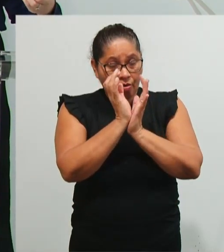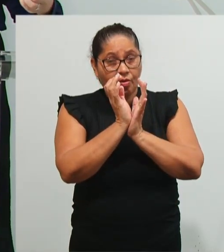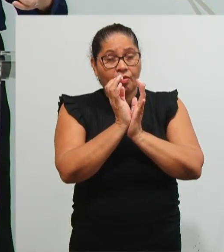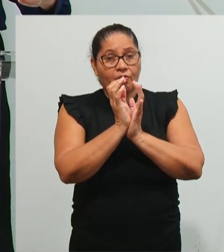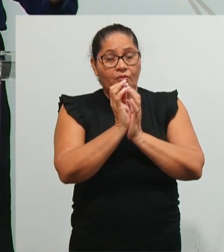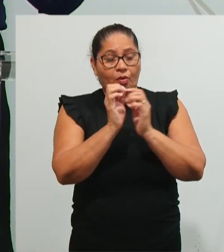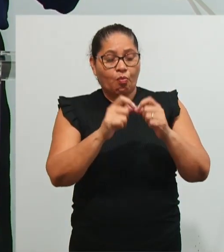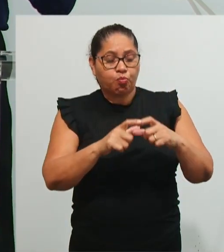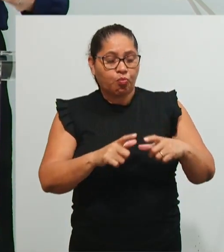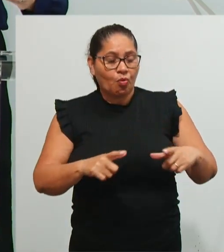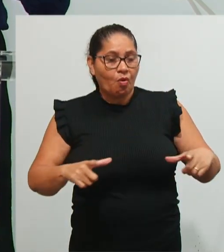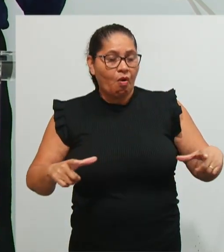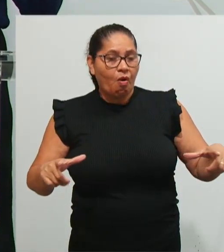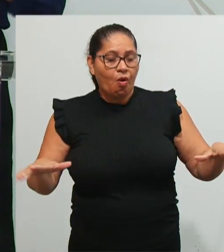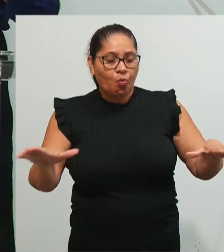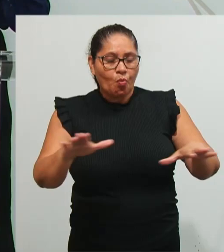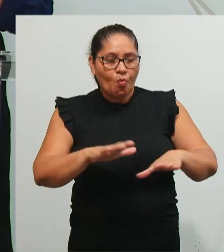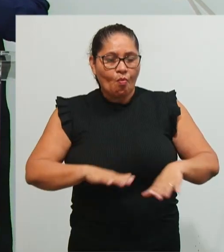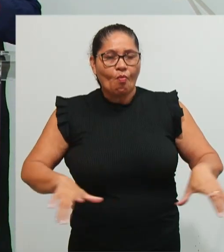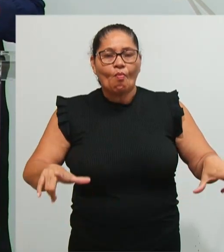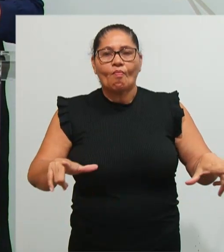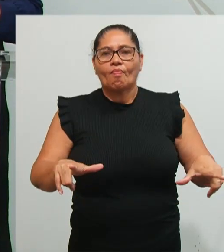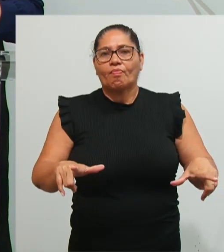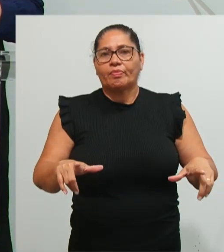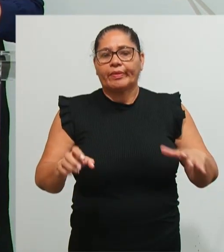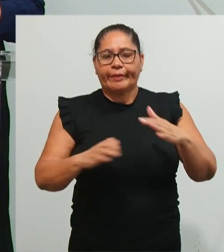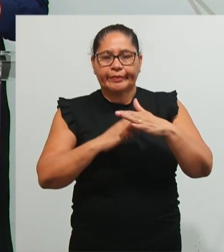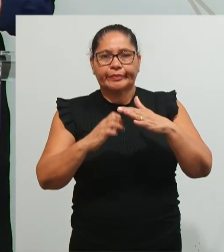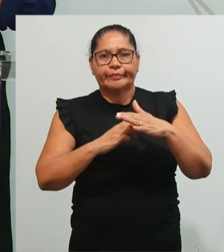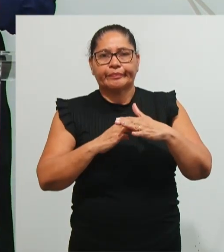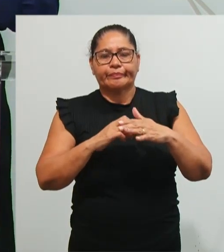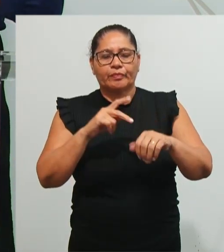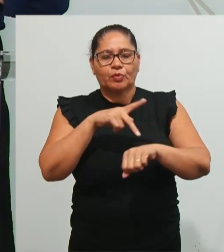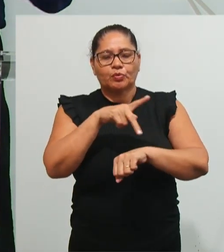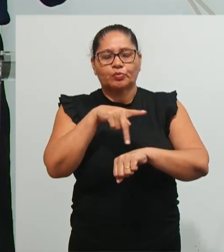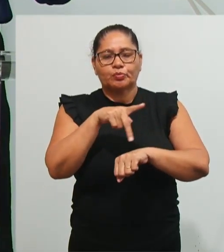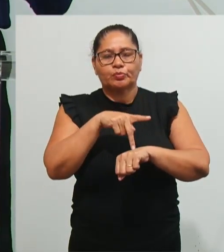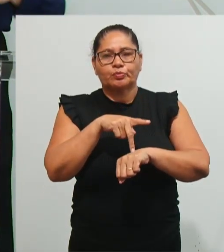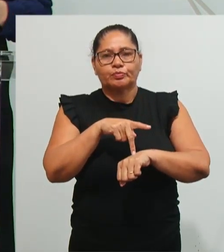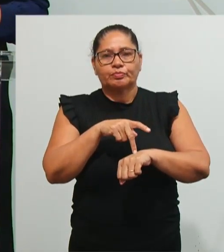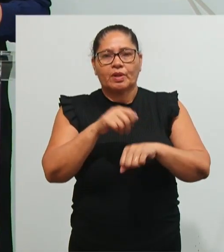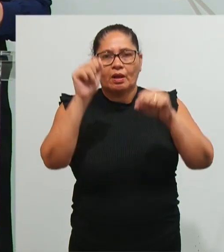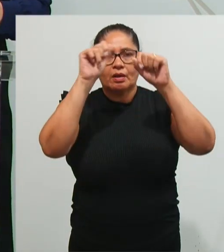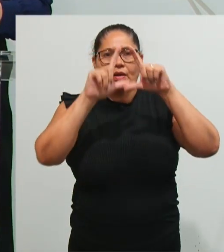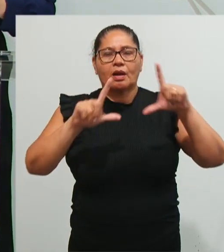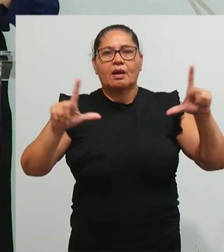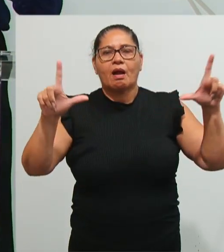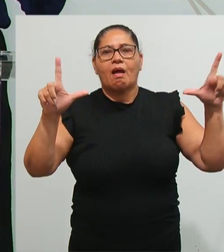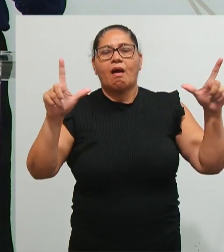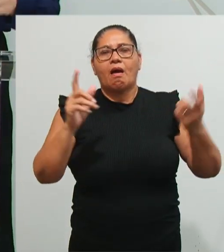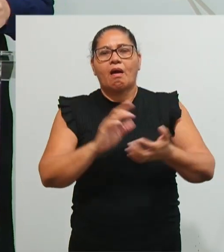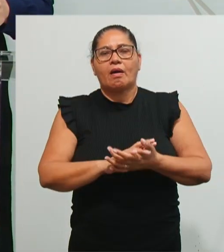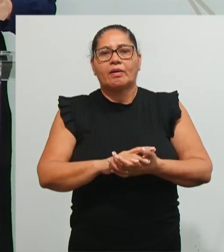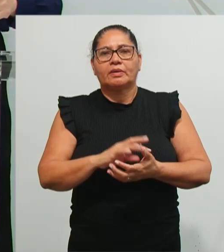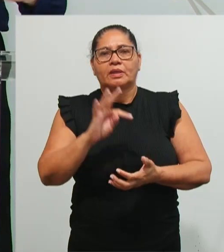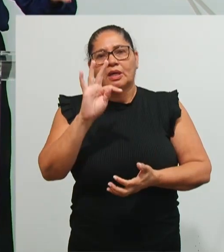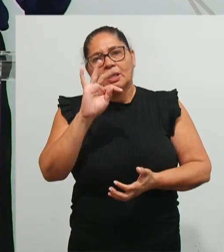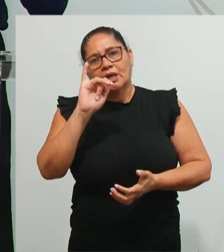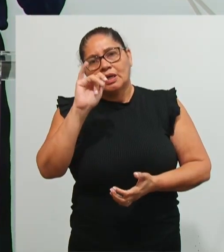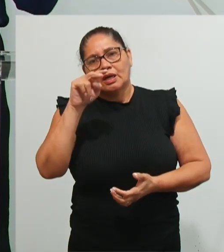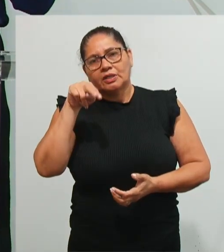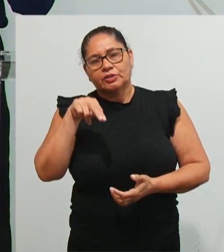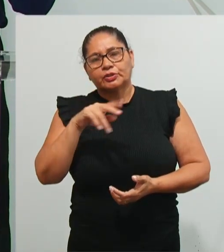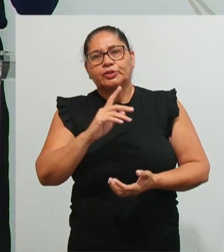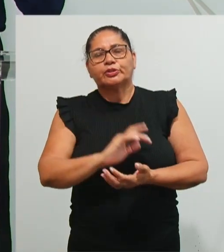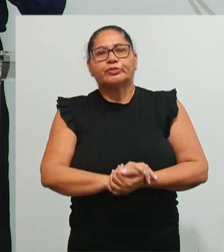vácuo que vai ser preenchido com empresas internacionais. Por exemplo, a Claro, que é uma empresa internacional, a TIM, que é uma empresa internacional, que vão vir